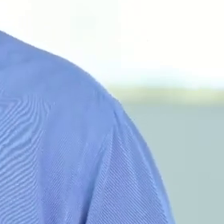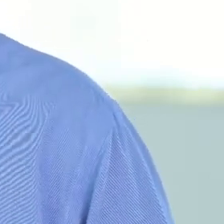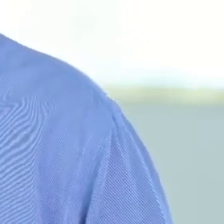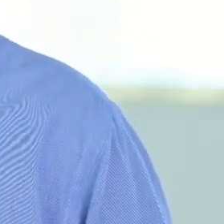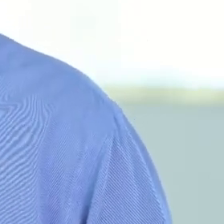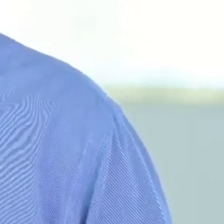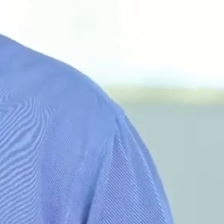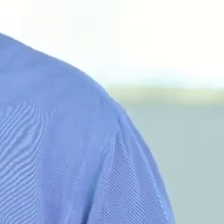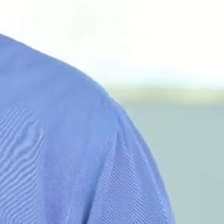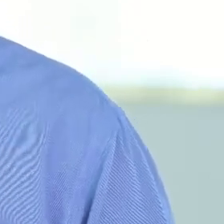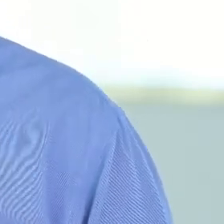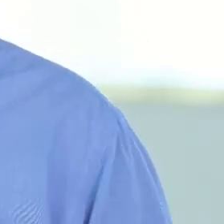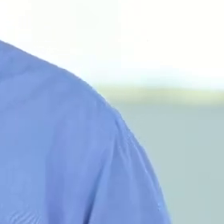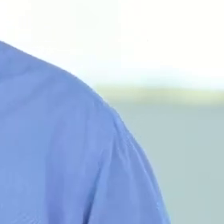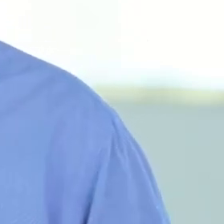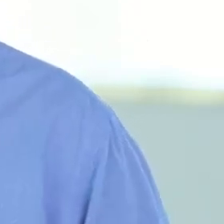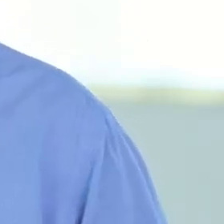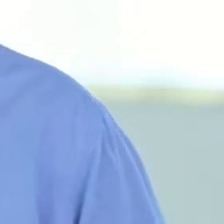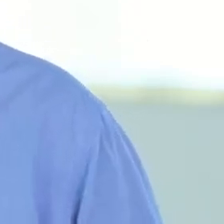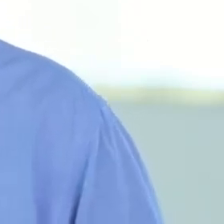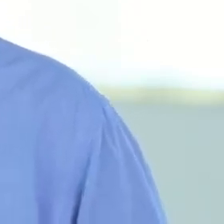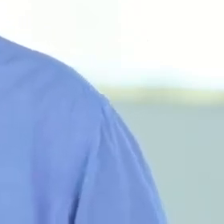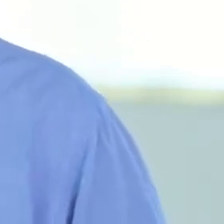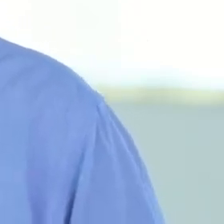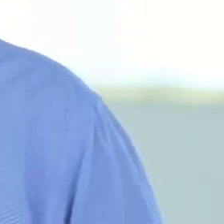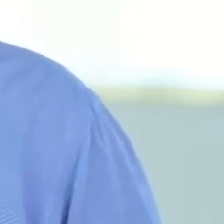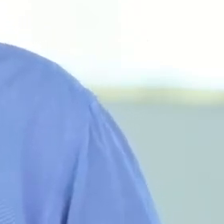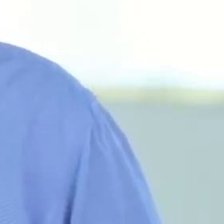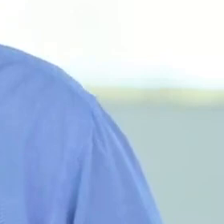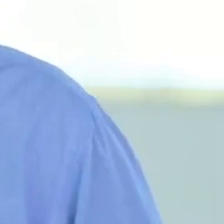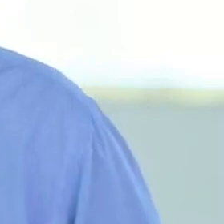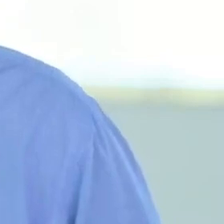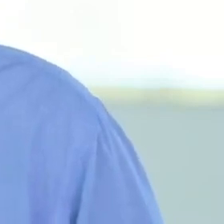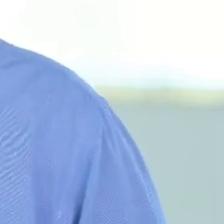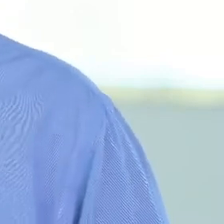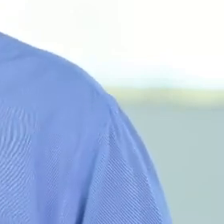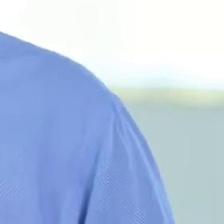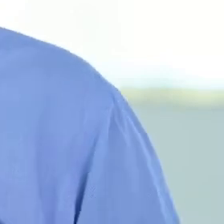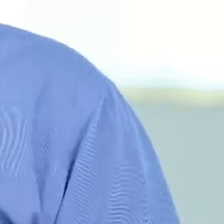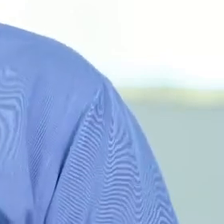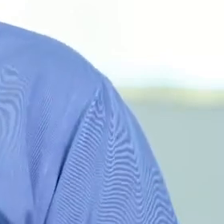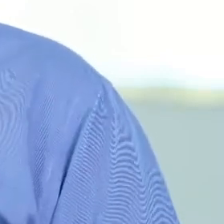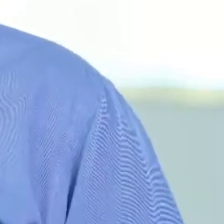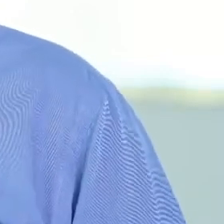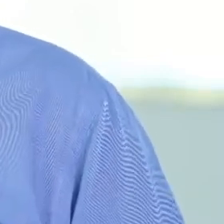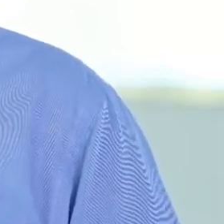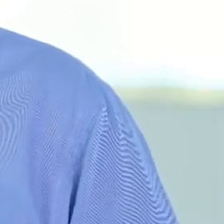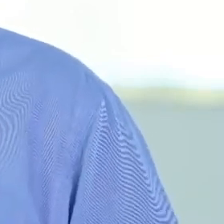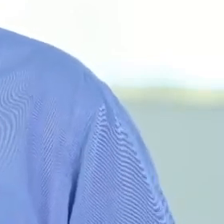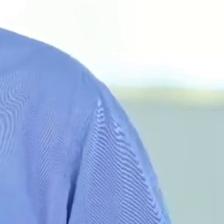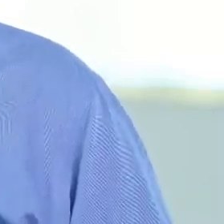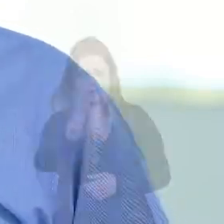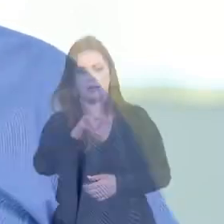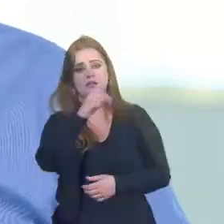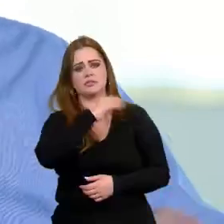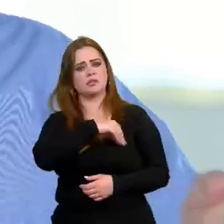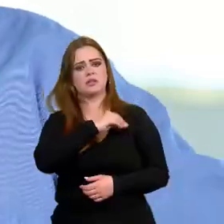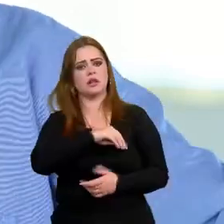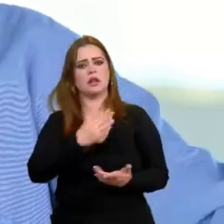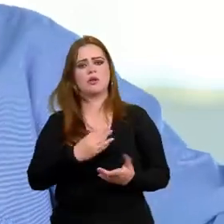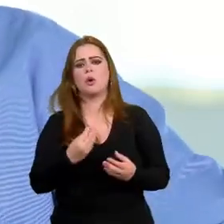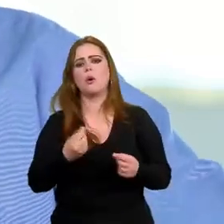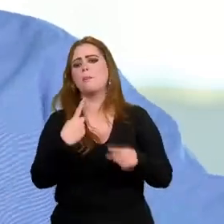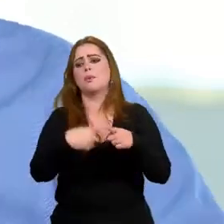isso aqui eu vou conversar com a Dado, vou conversar com o presidente dos bancos para saber como é que a gente está lesando o povo pobre nisso. Uhum. A gente está